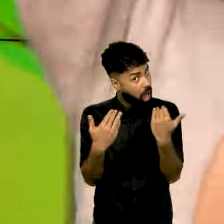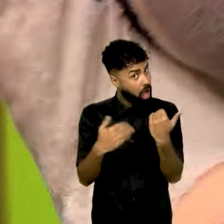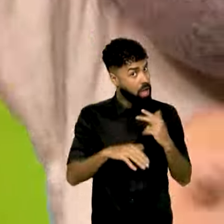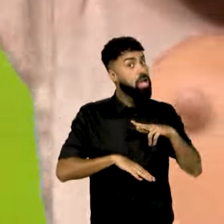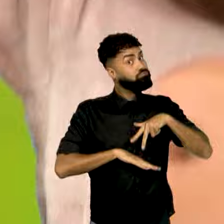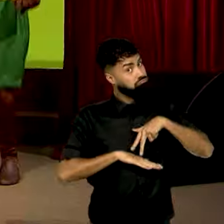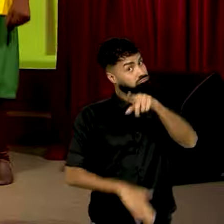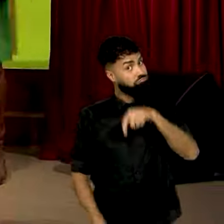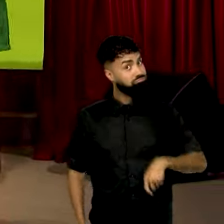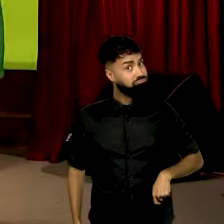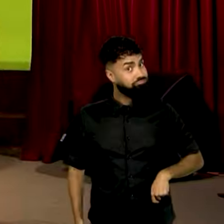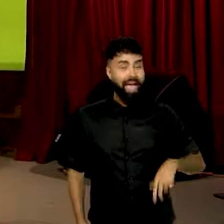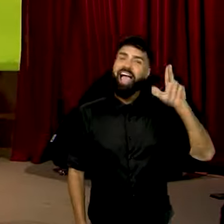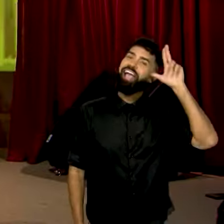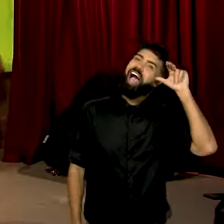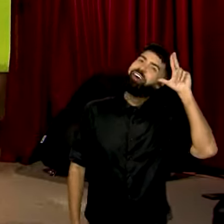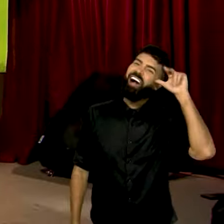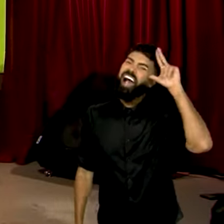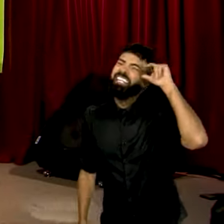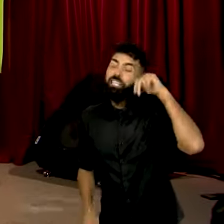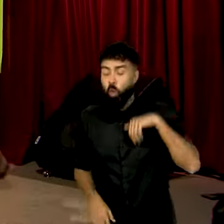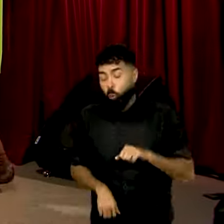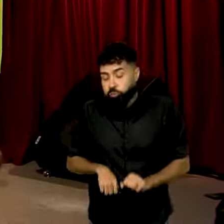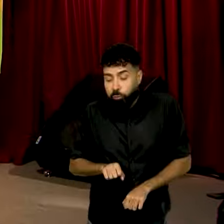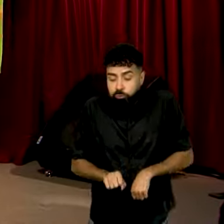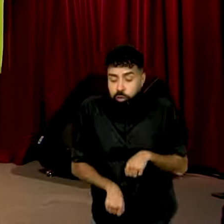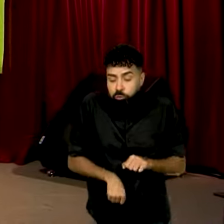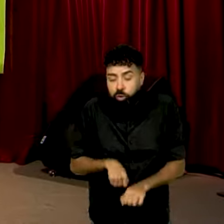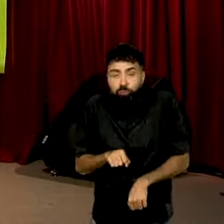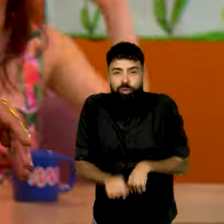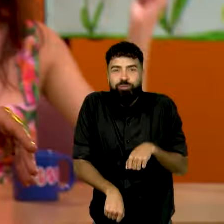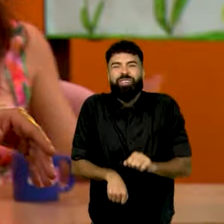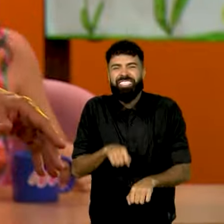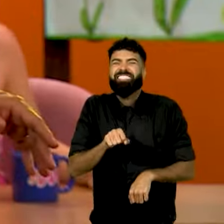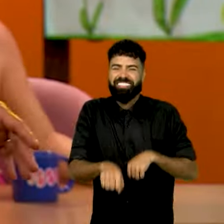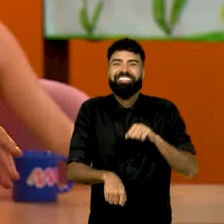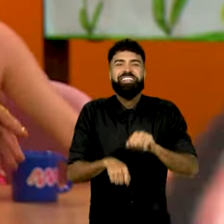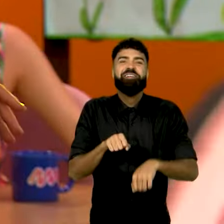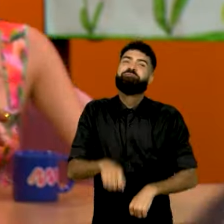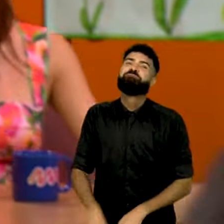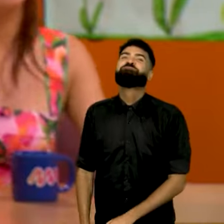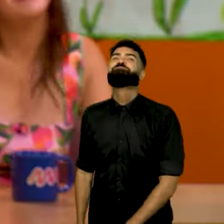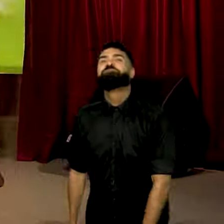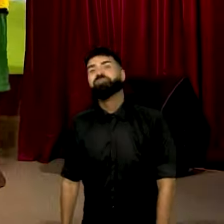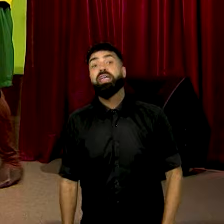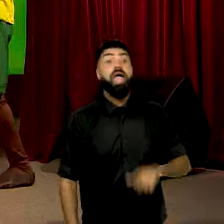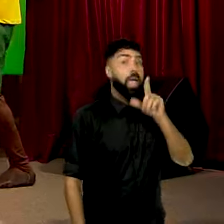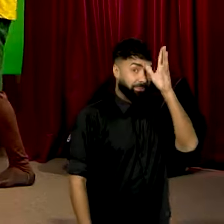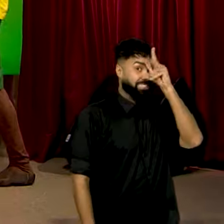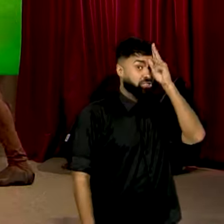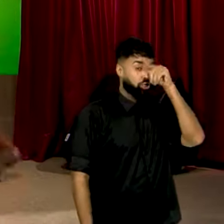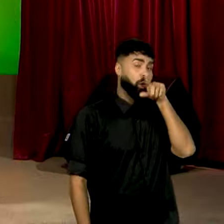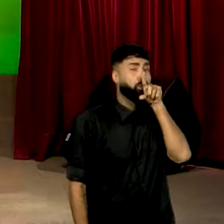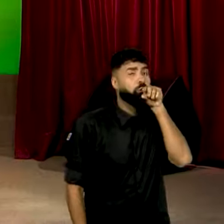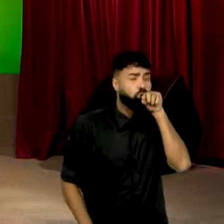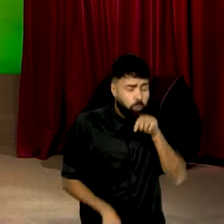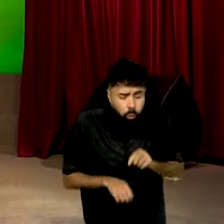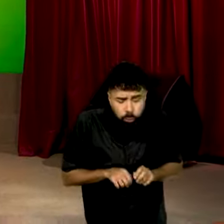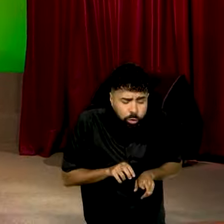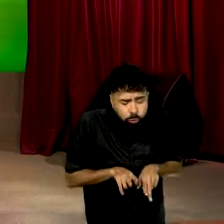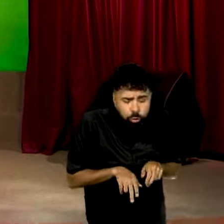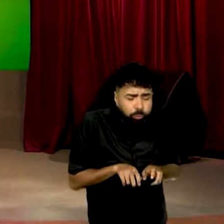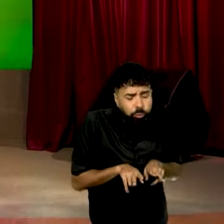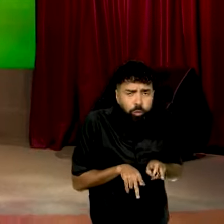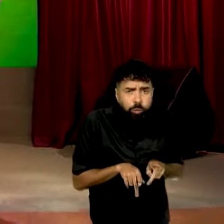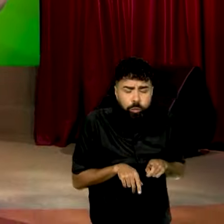Levanta, que o cavalinho já pulou da cama. E o